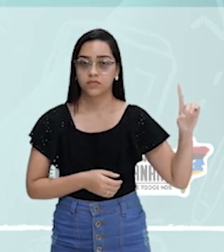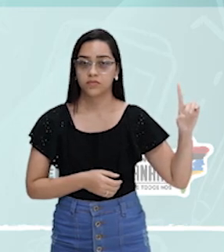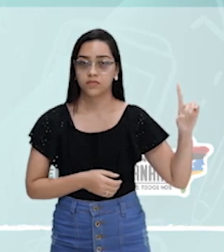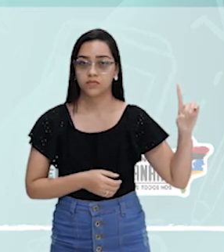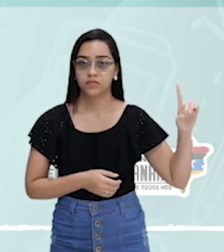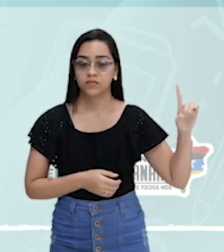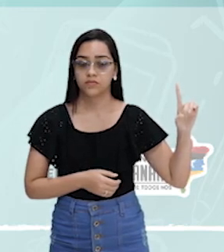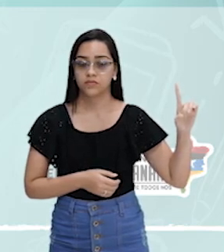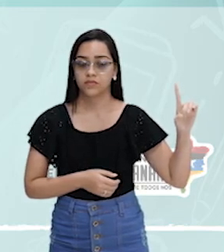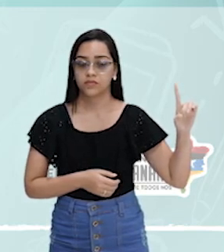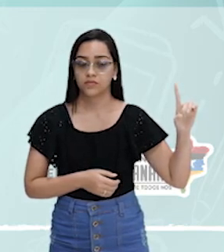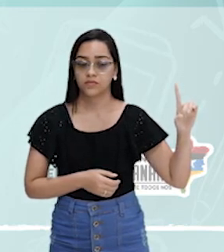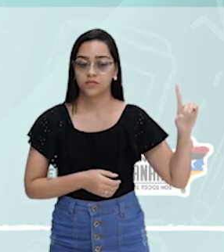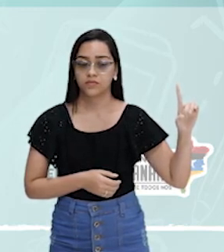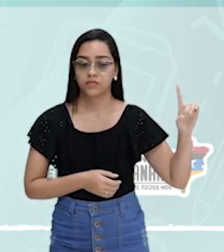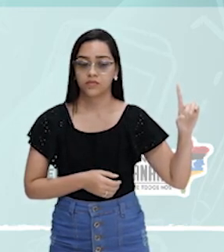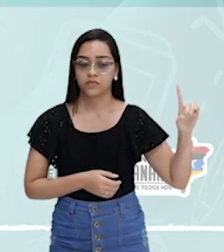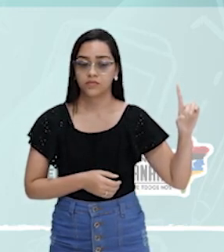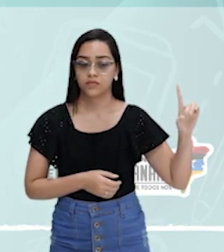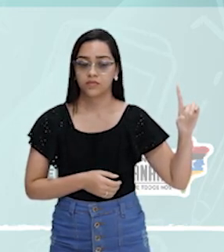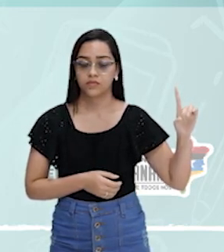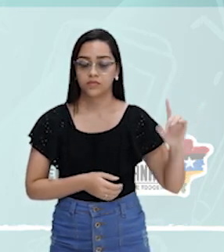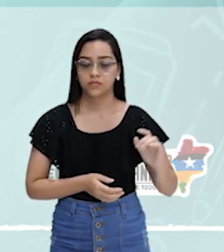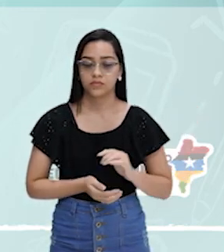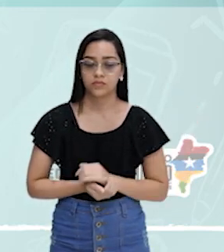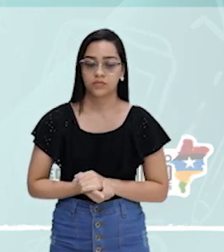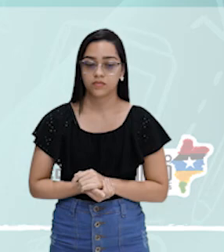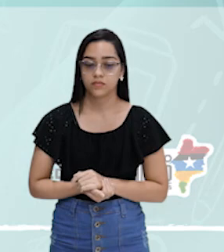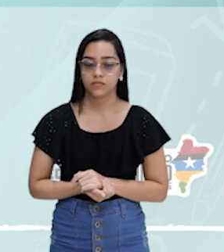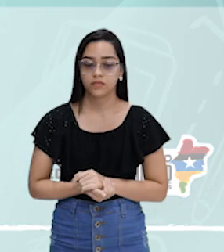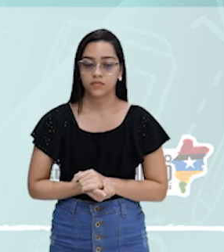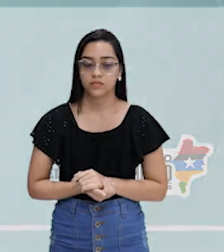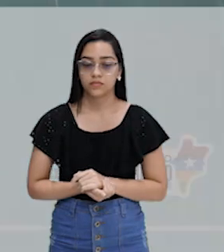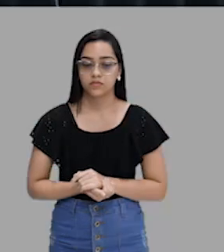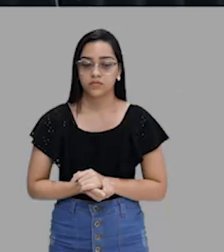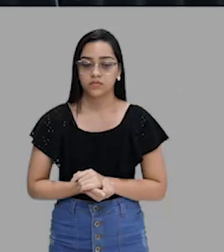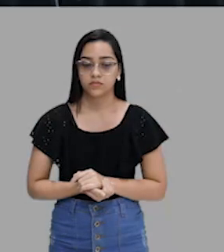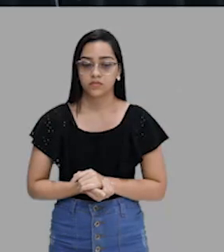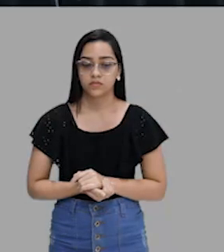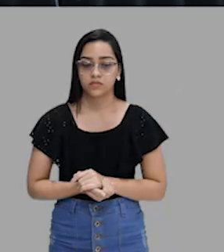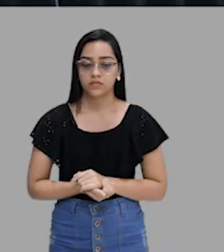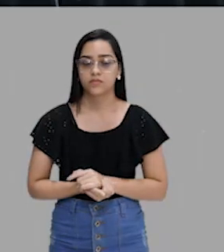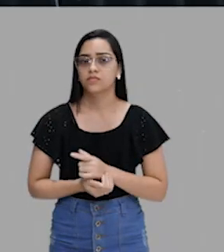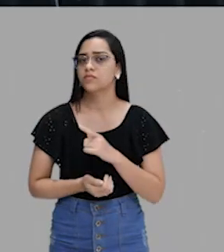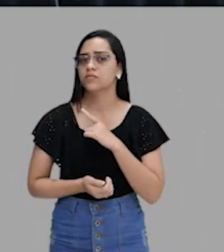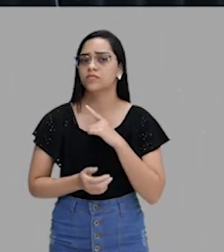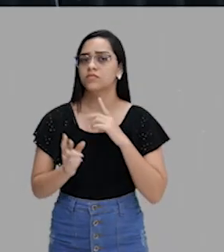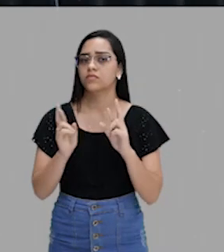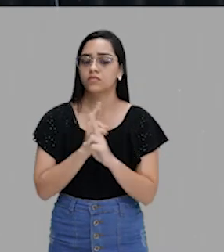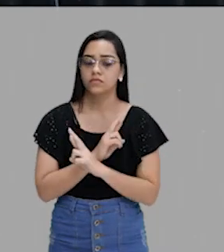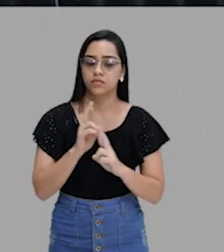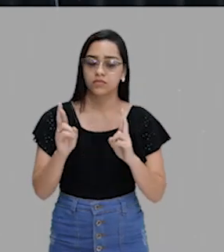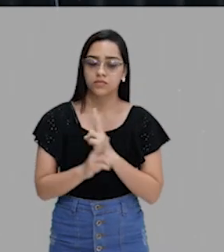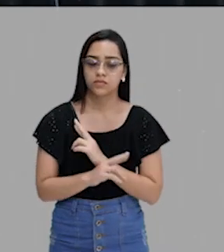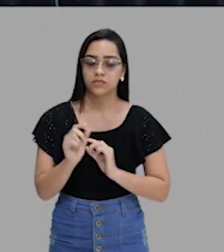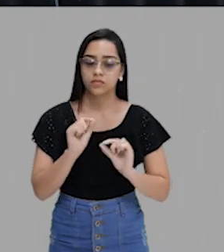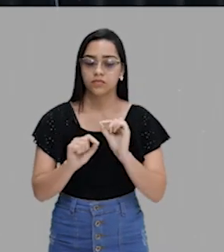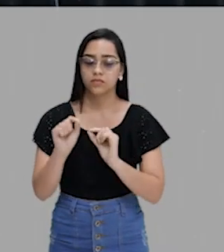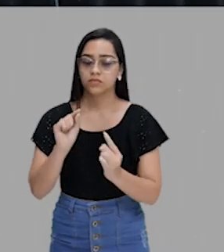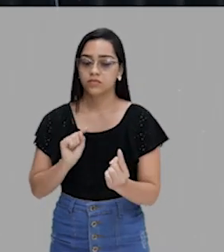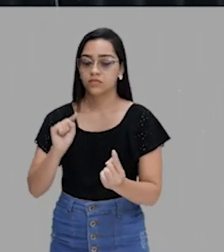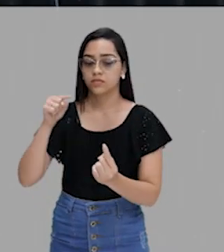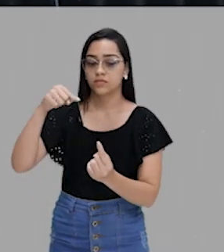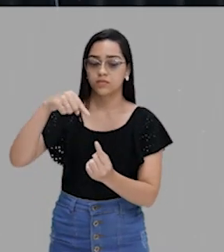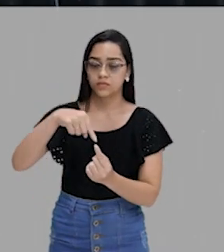de atendimento dos responsáveis no momento do embarque? Bom, essa questão aqui é uma questão